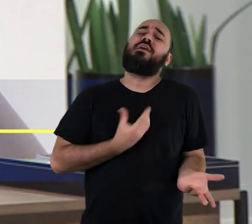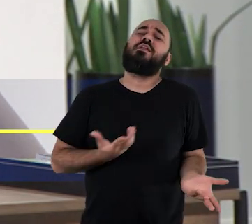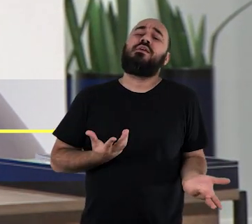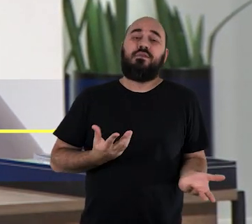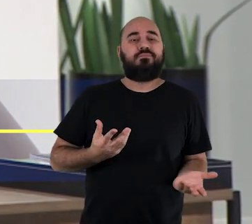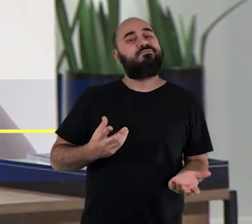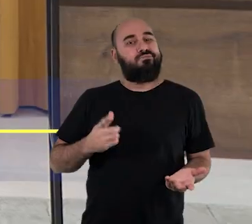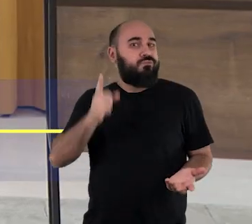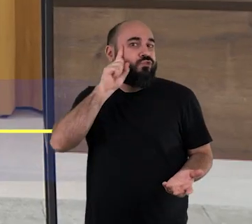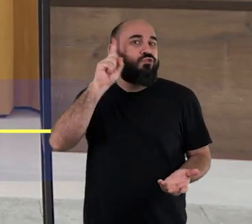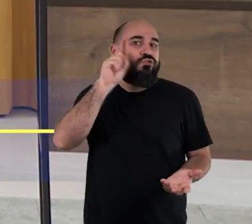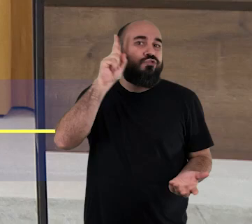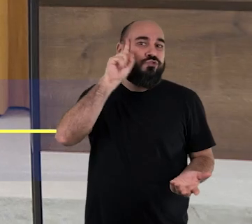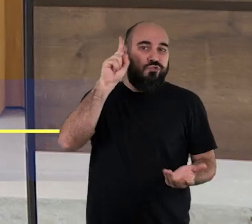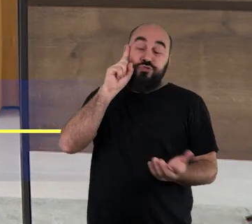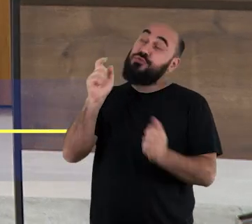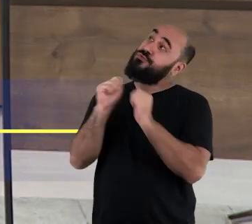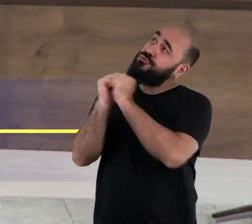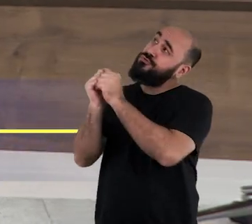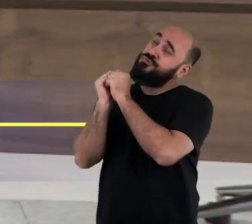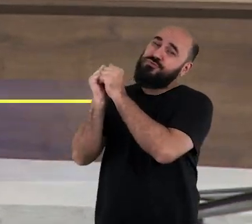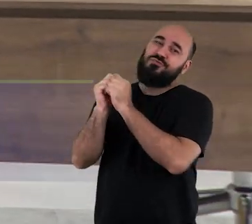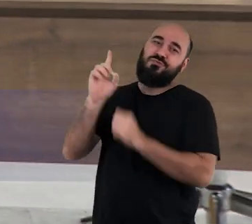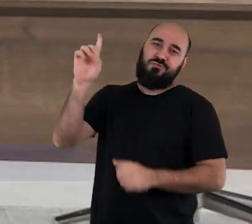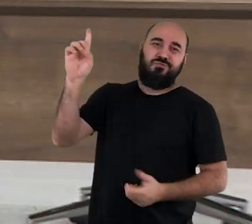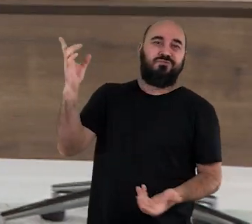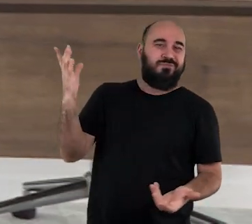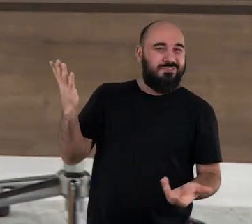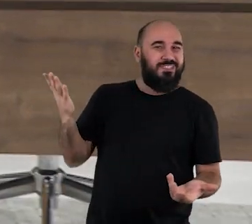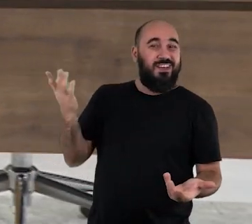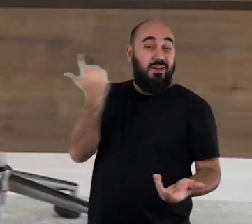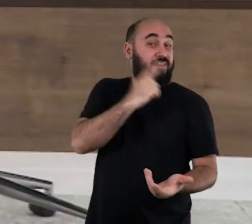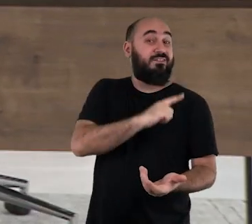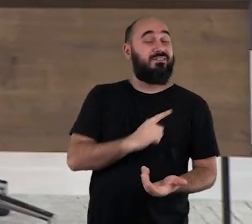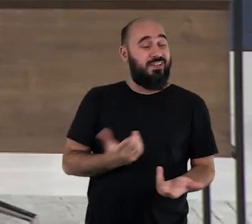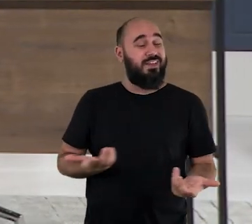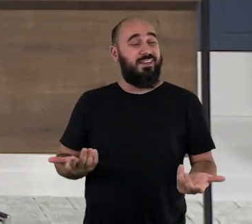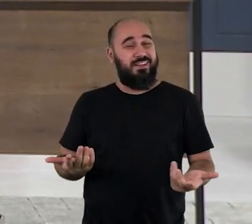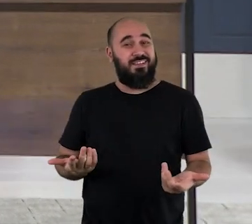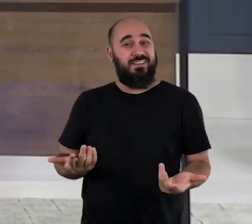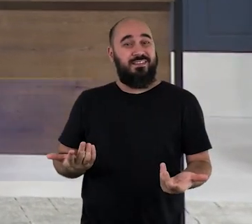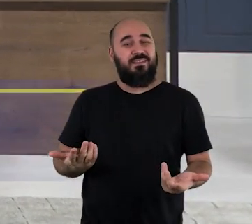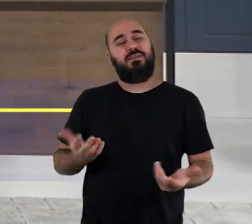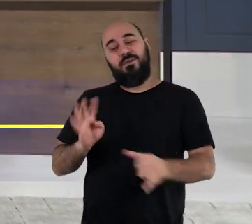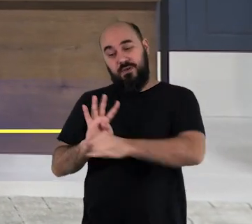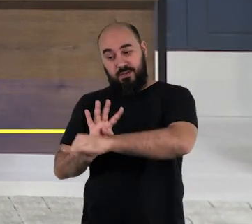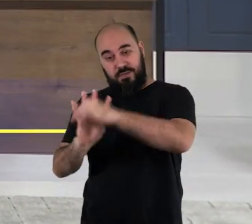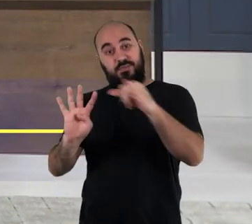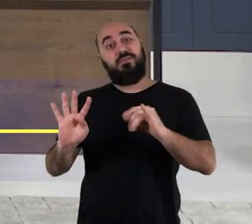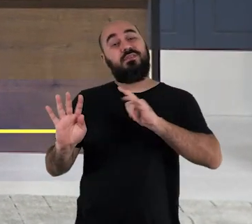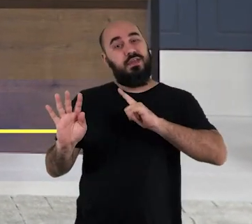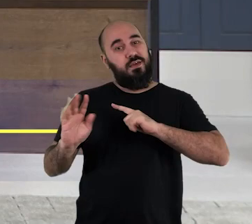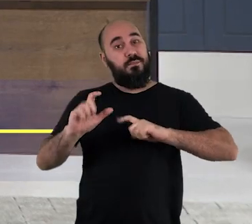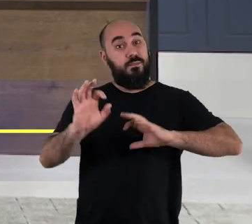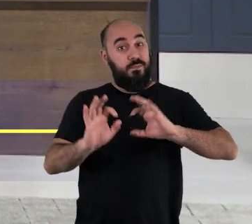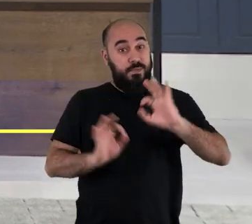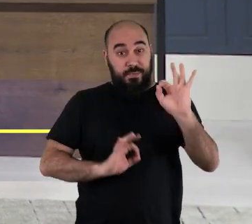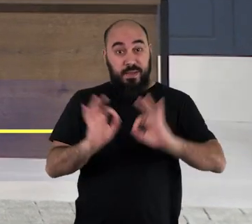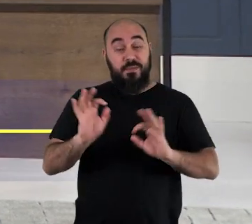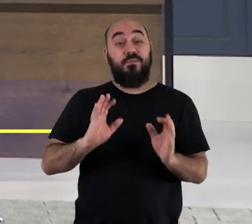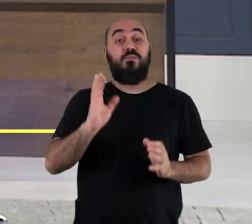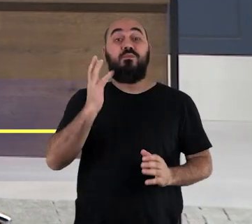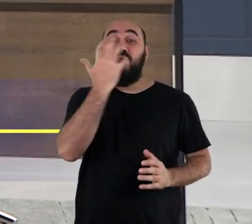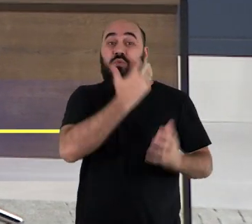Deus. O quarteto tem mais músicas para cantar, para apresentar. A gente também vai assistir a um